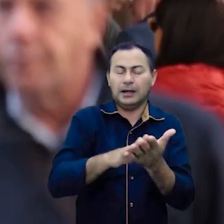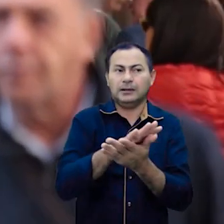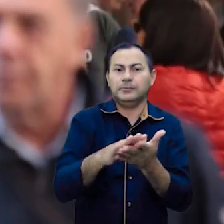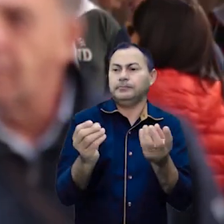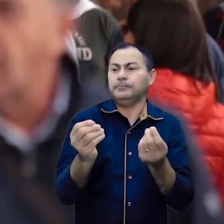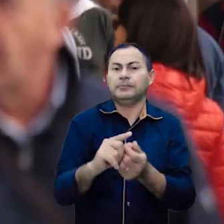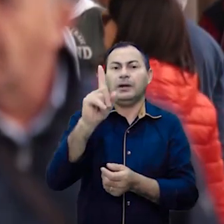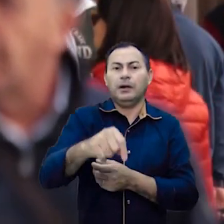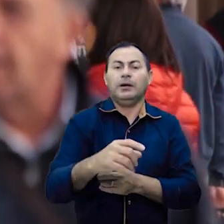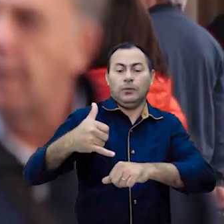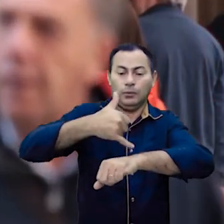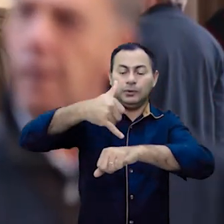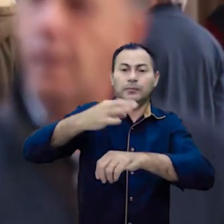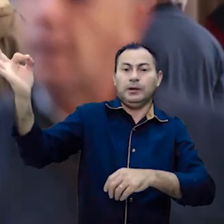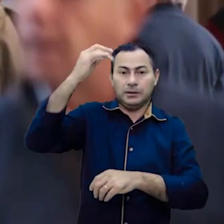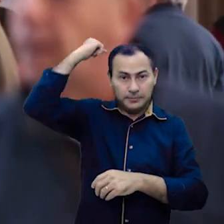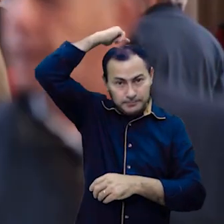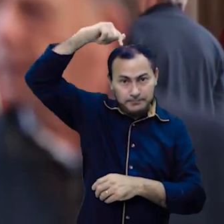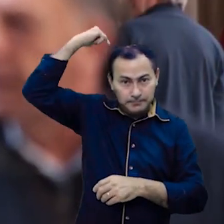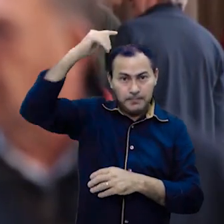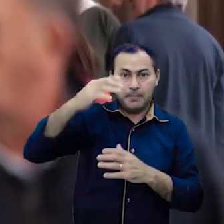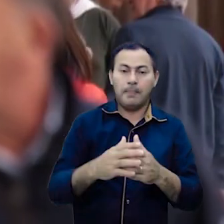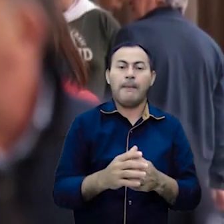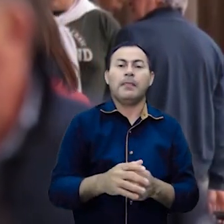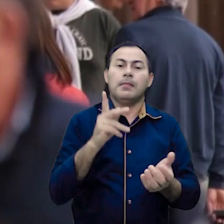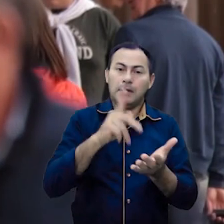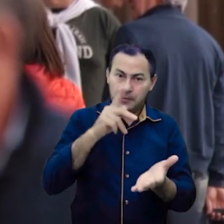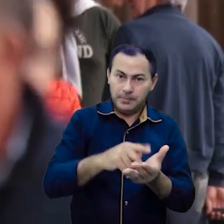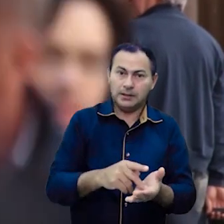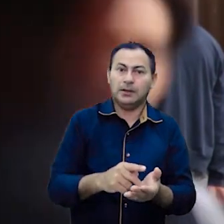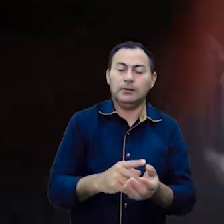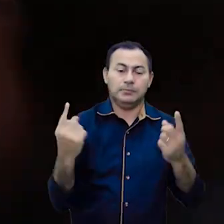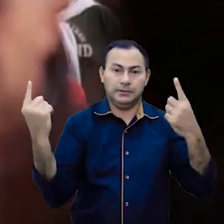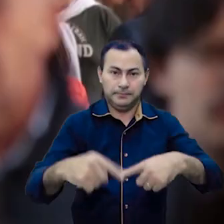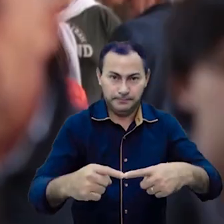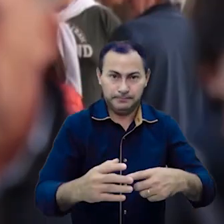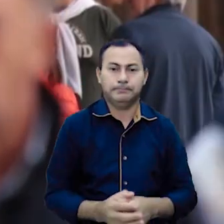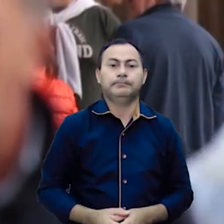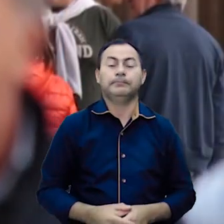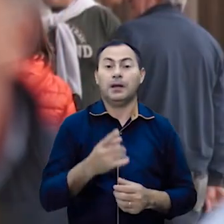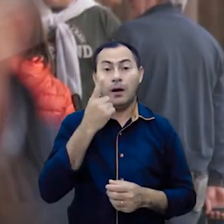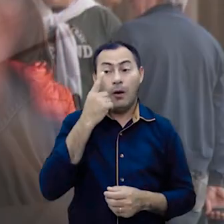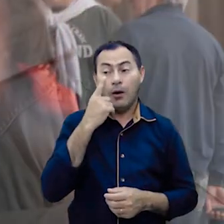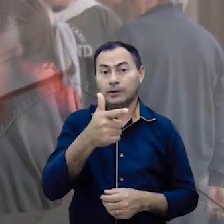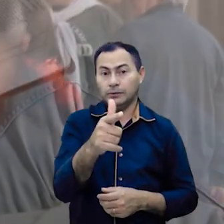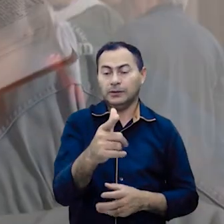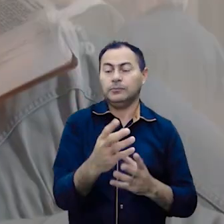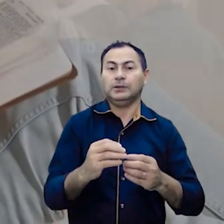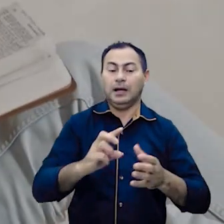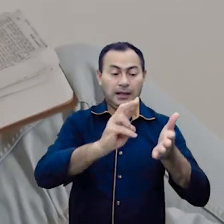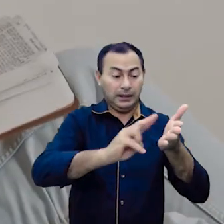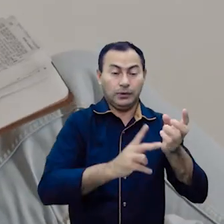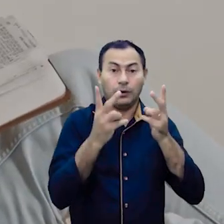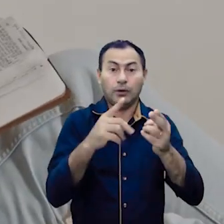deveria ouvir nada que não fosse ungido pelo Espírito Santo este realmente era O Grande Desafio E olha que